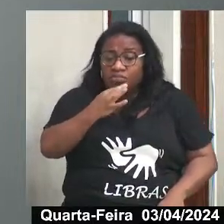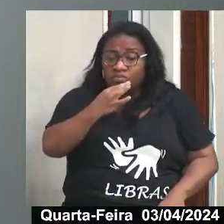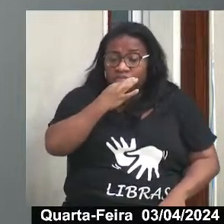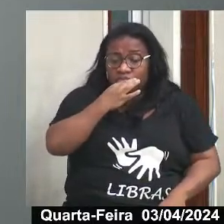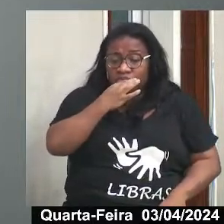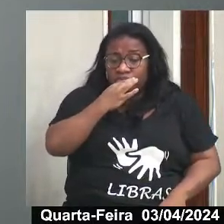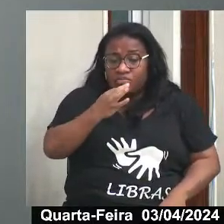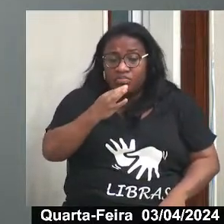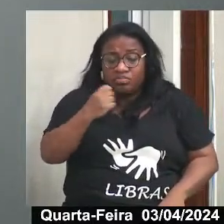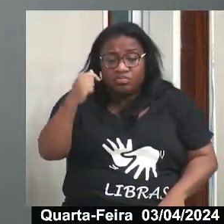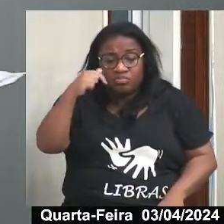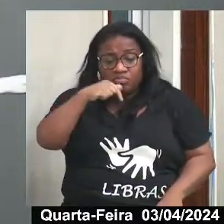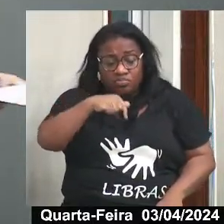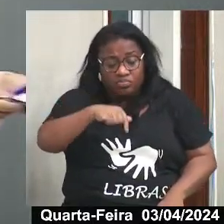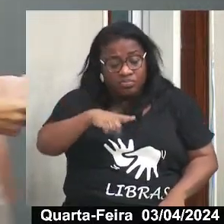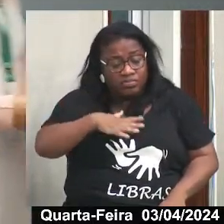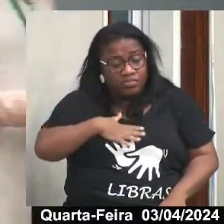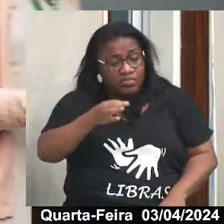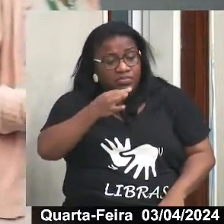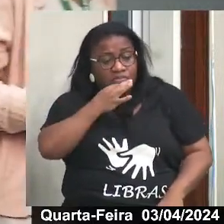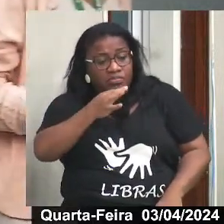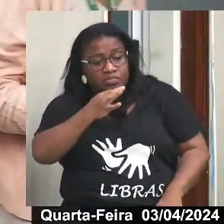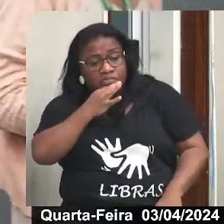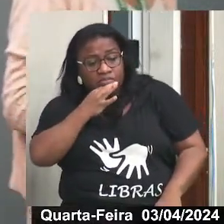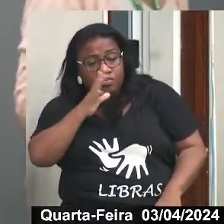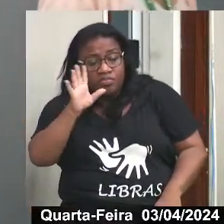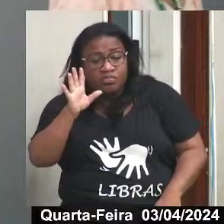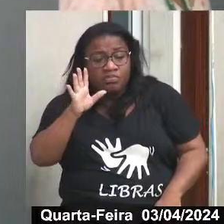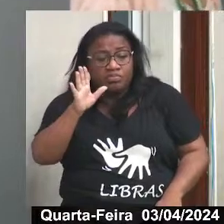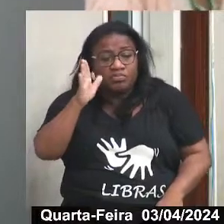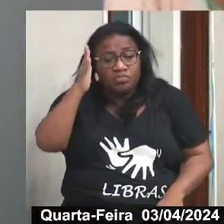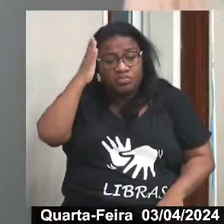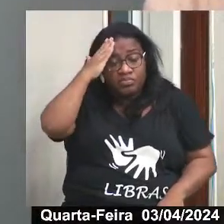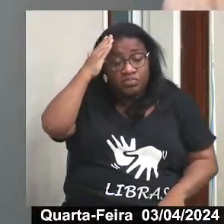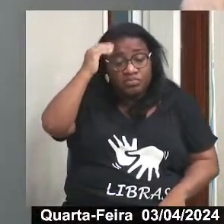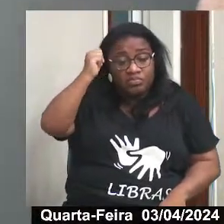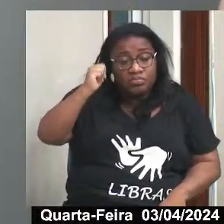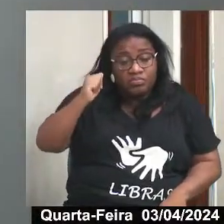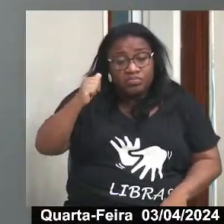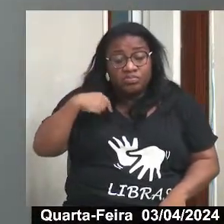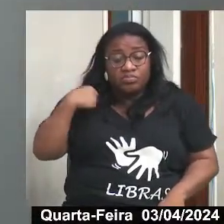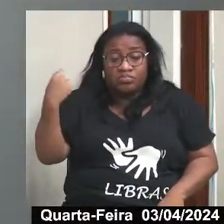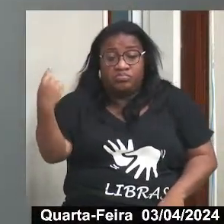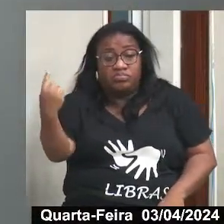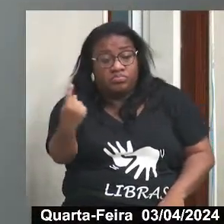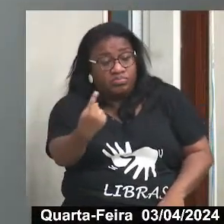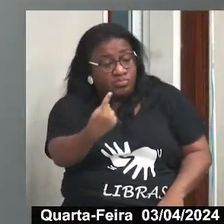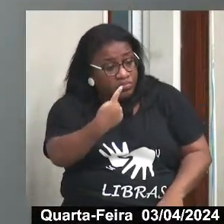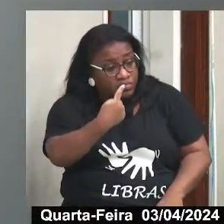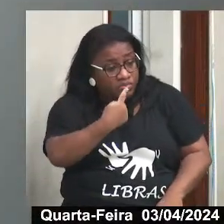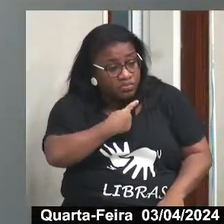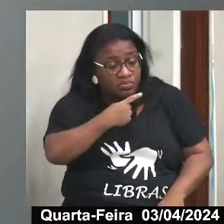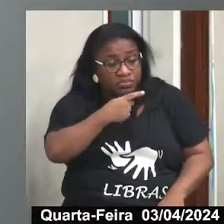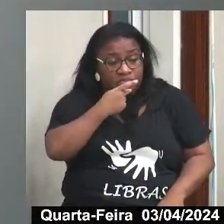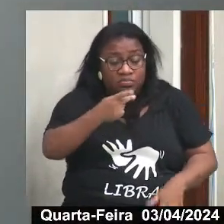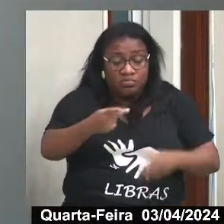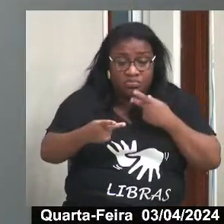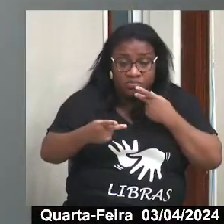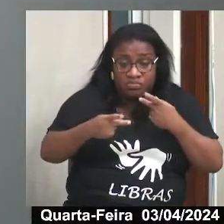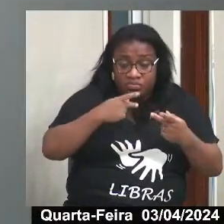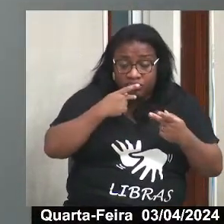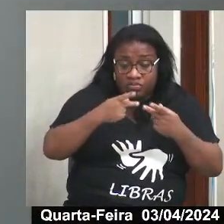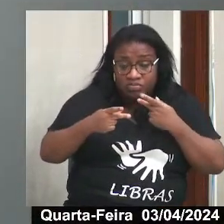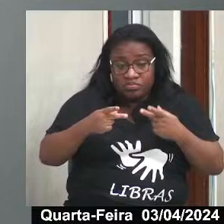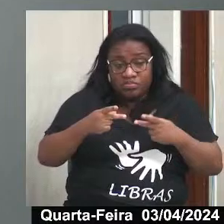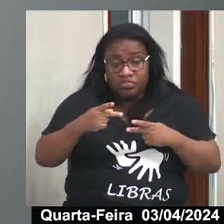tribuna pela cabeça dos outros. Eu venho pela minha opinião, Bob Léo. Eu sei das consequências que nós assumimos quando nós falamos